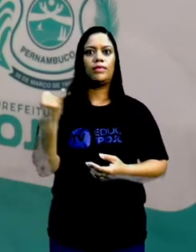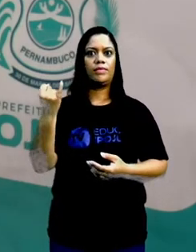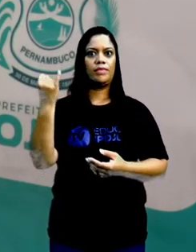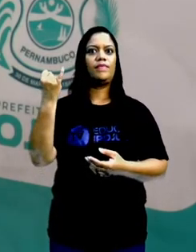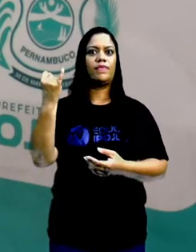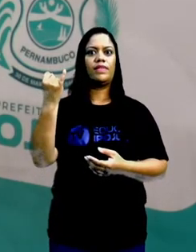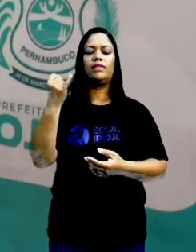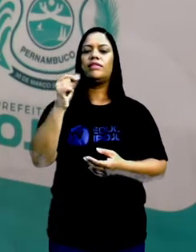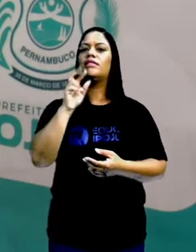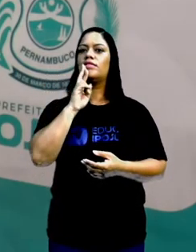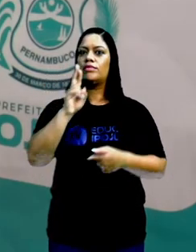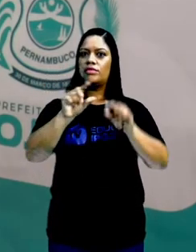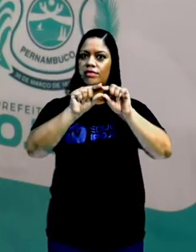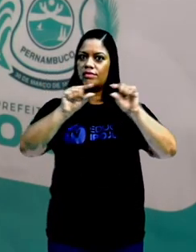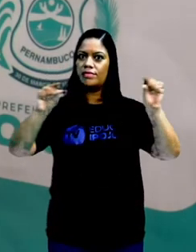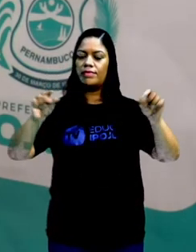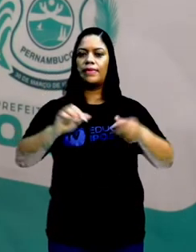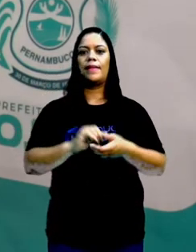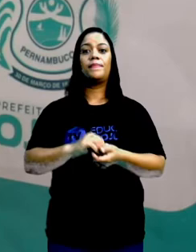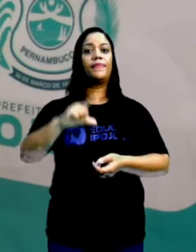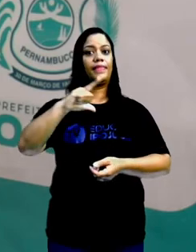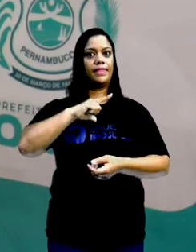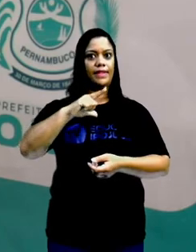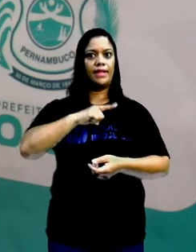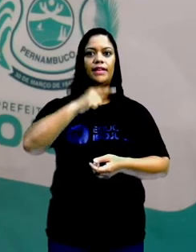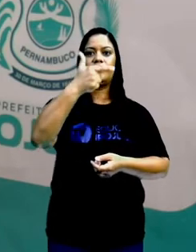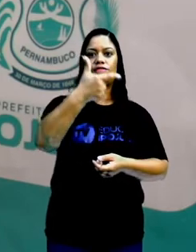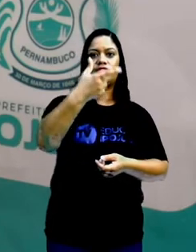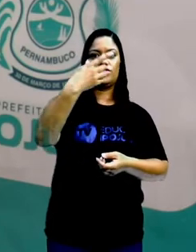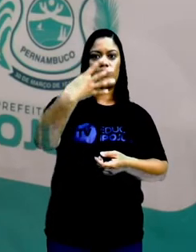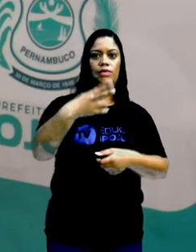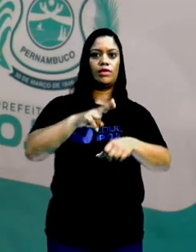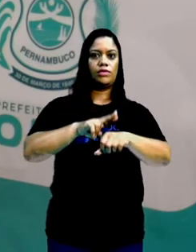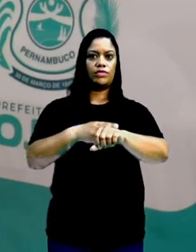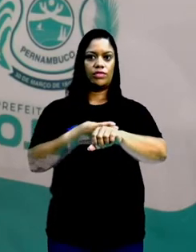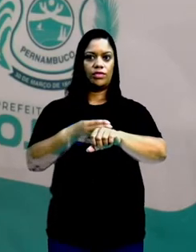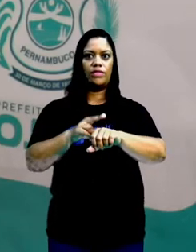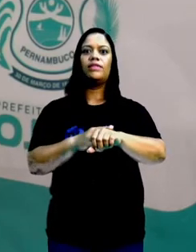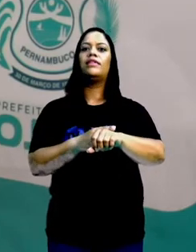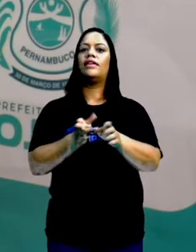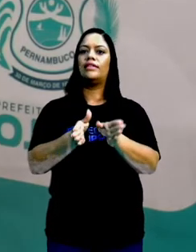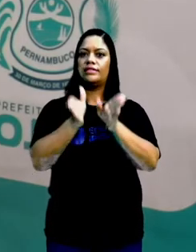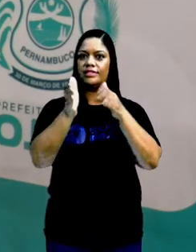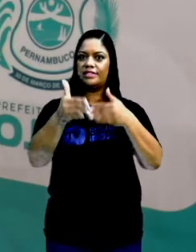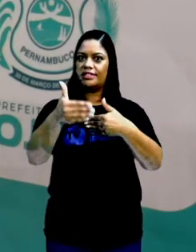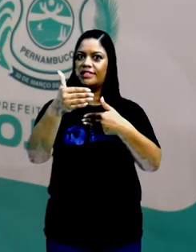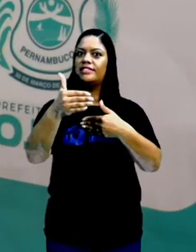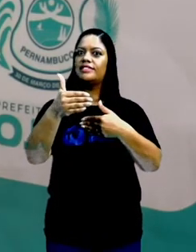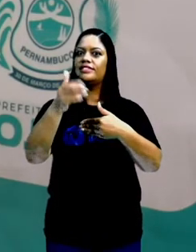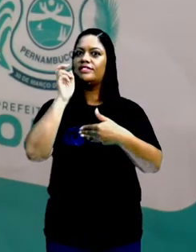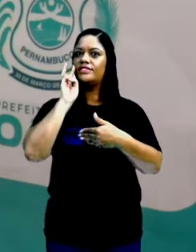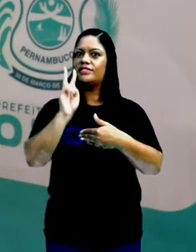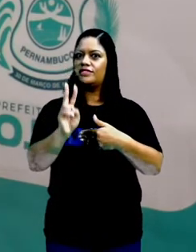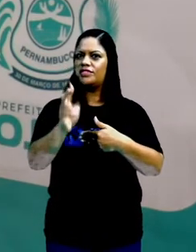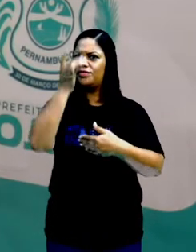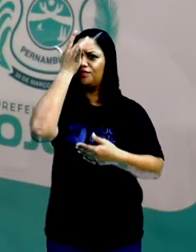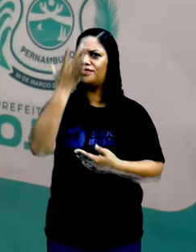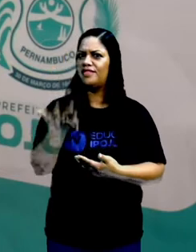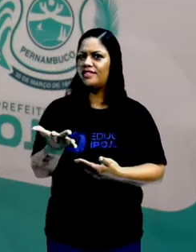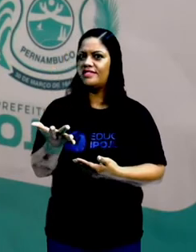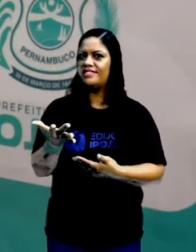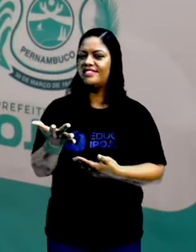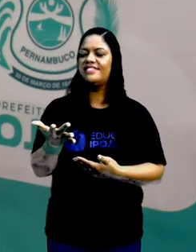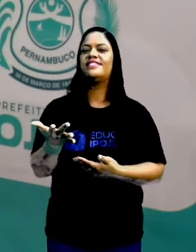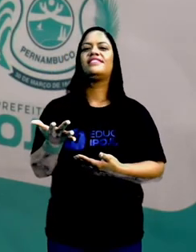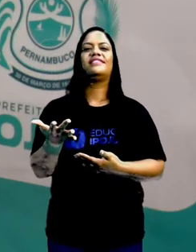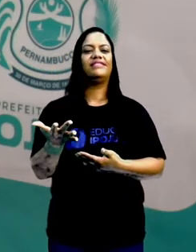colocar a resposta correta. Haviam 24 bombons nas caixas. Viu como foi fácil